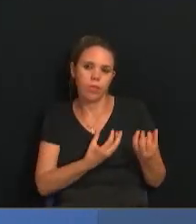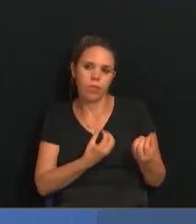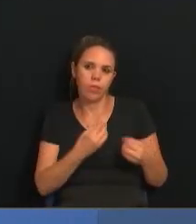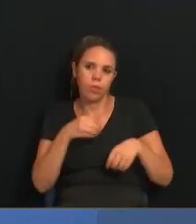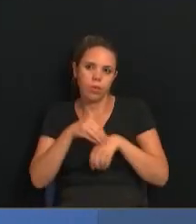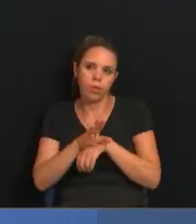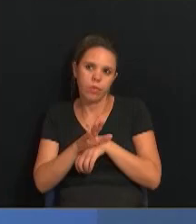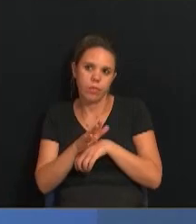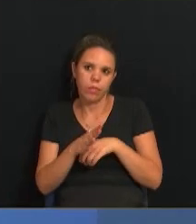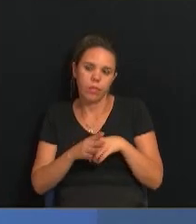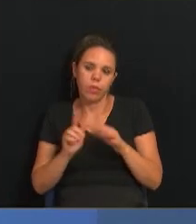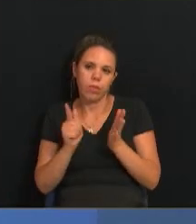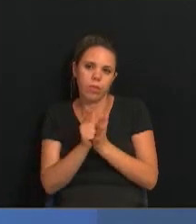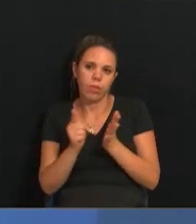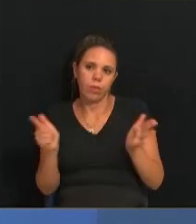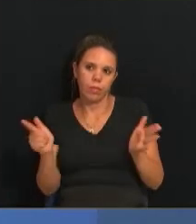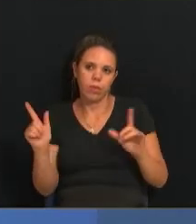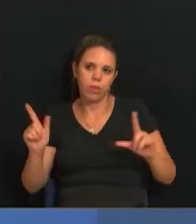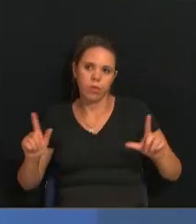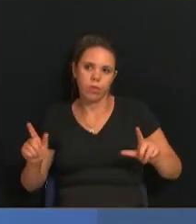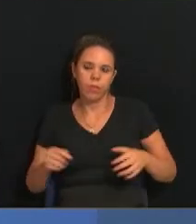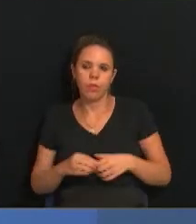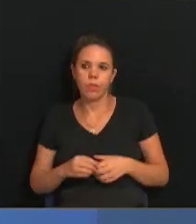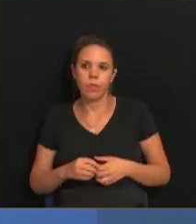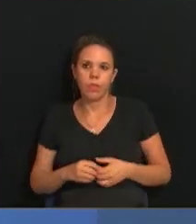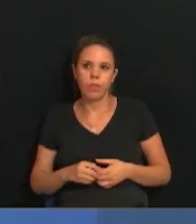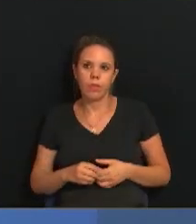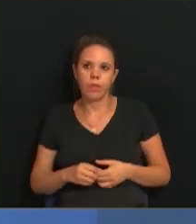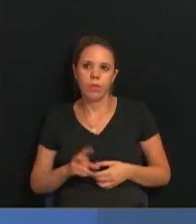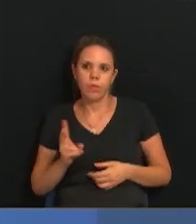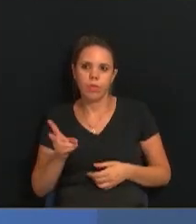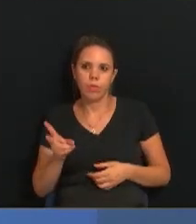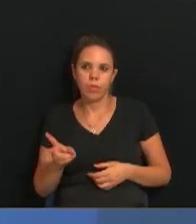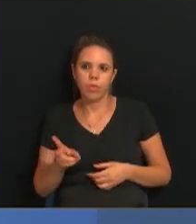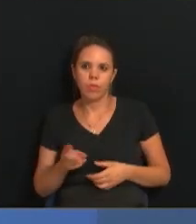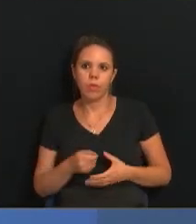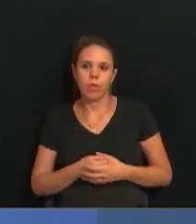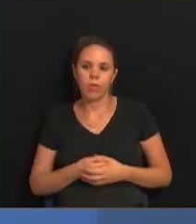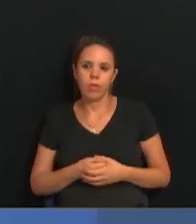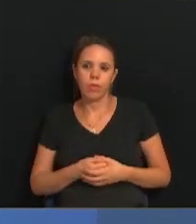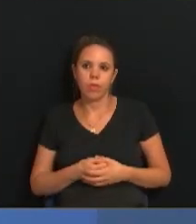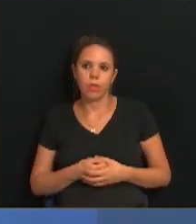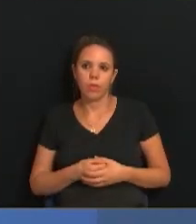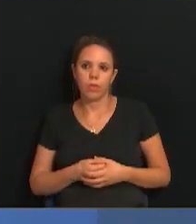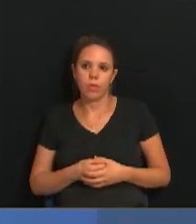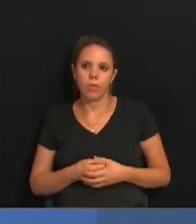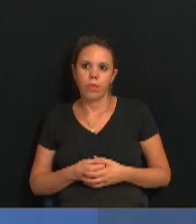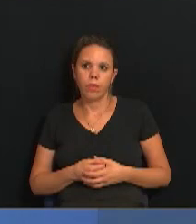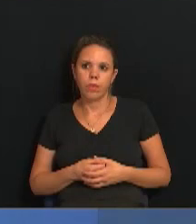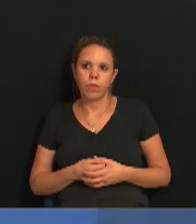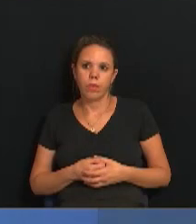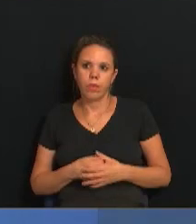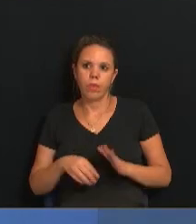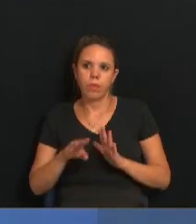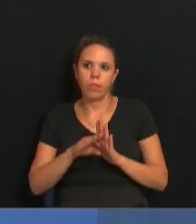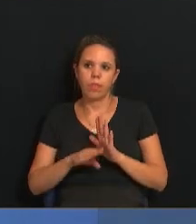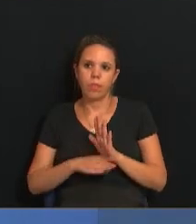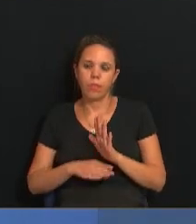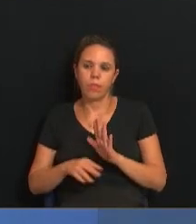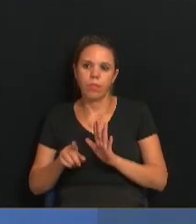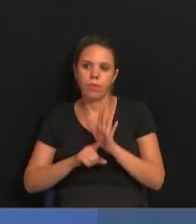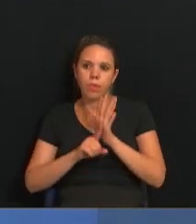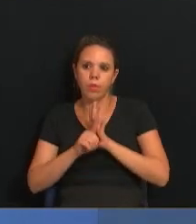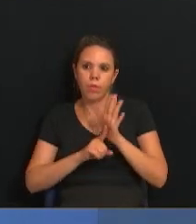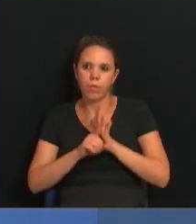transmitidas pelo jornalismo da TV Câmara Campinas seguem rigorosamente a todos os processos de apuração